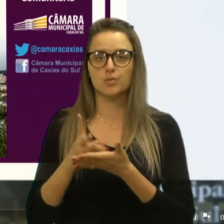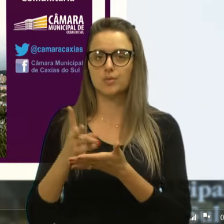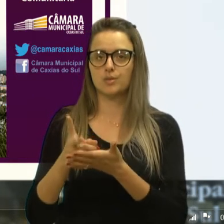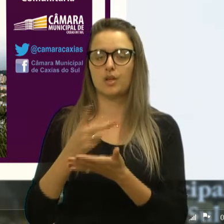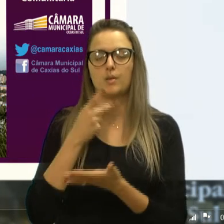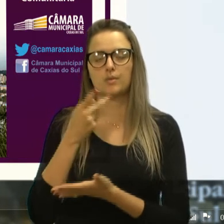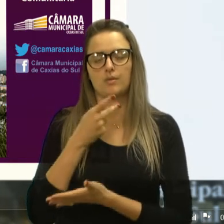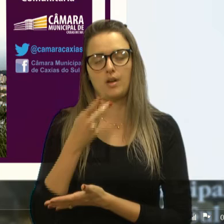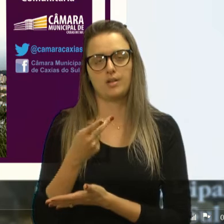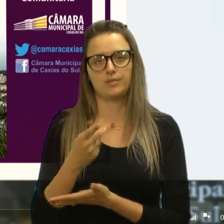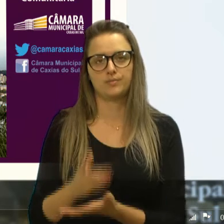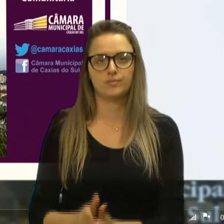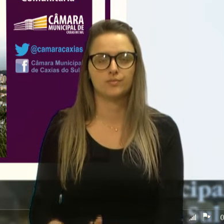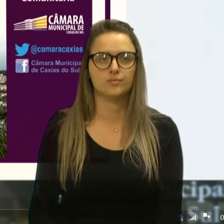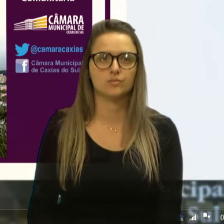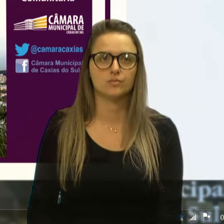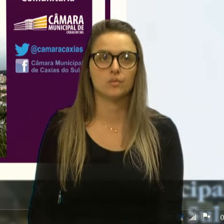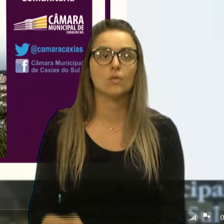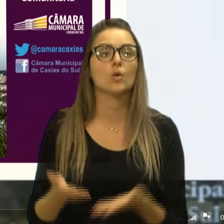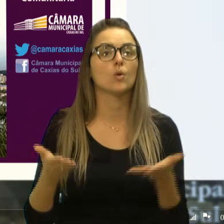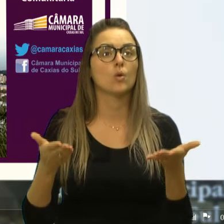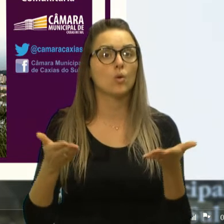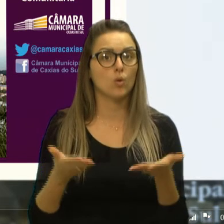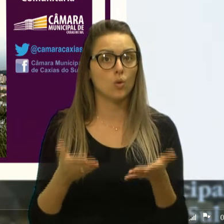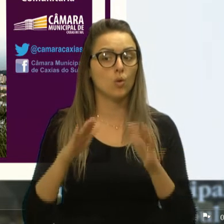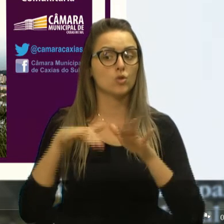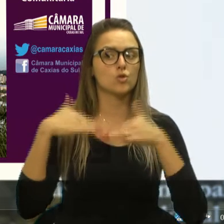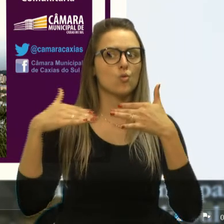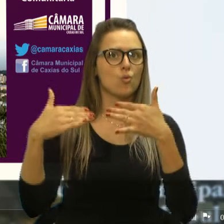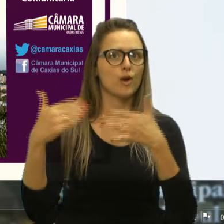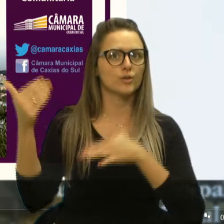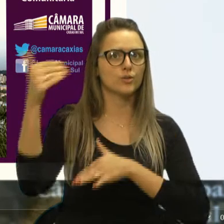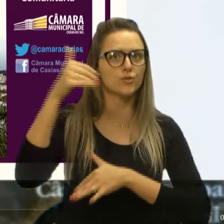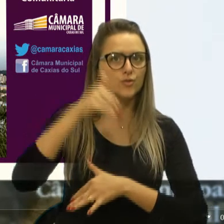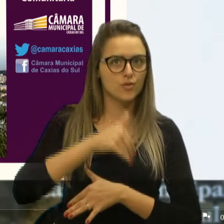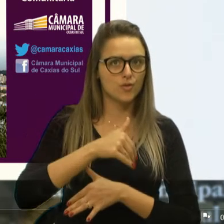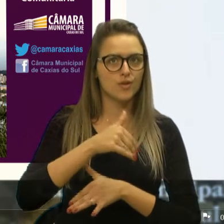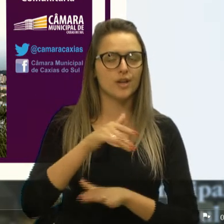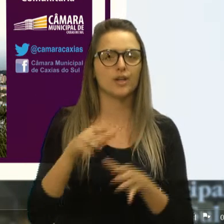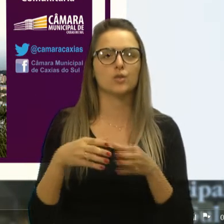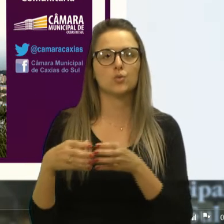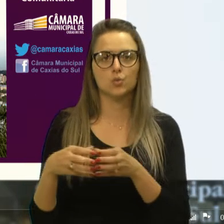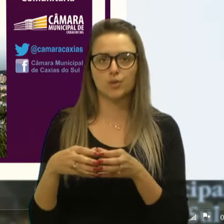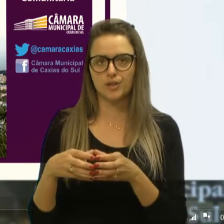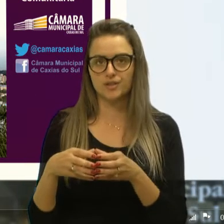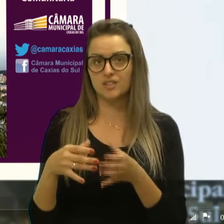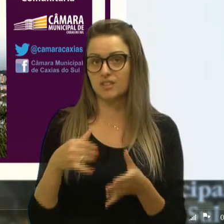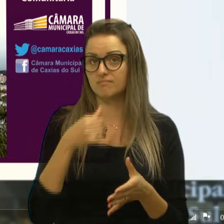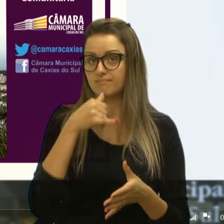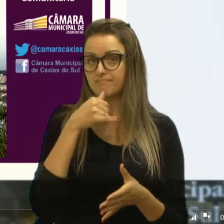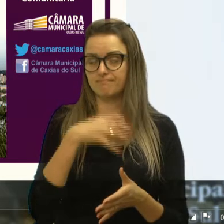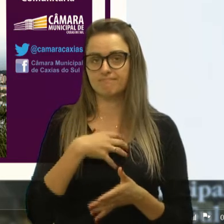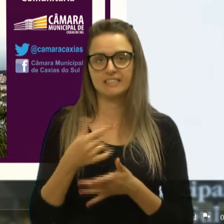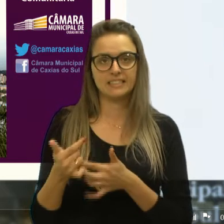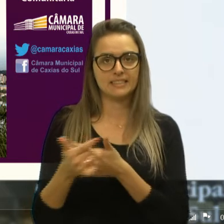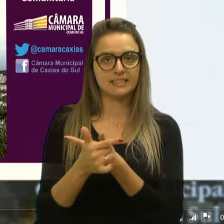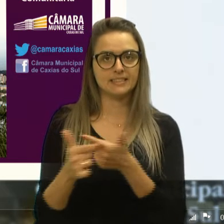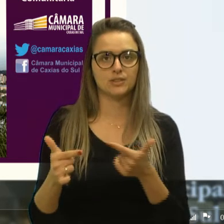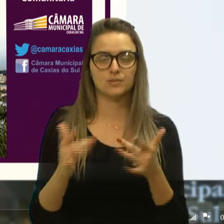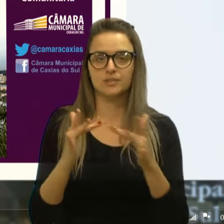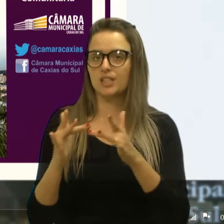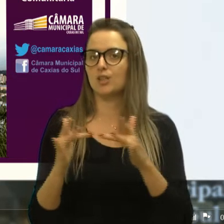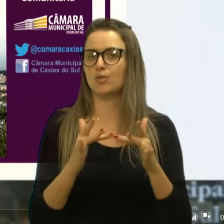torrico e hoje quando vem um turista de outra cidade que vem para caxias do sul infelizmente não têm um contato com sua família